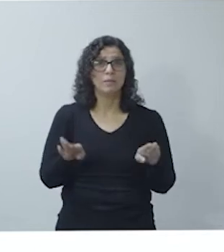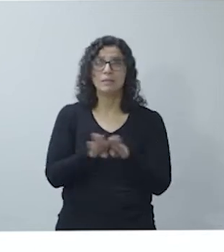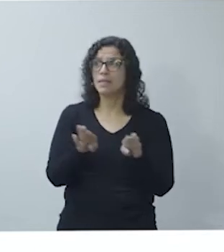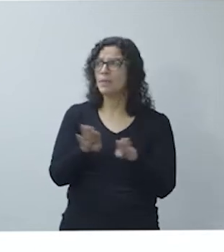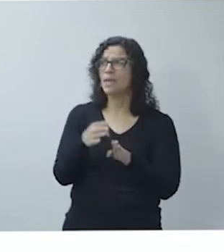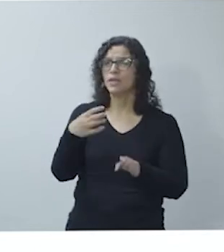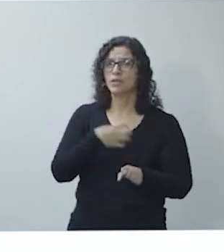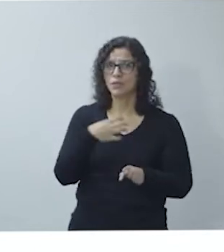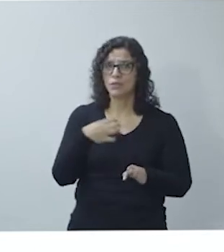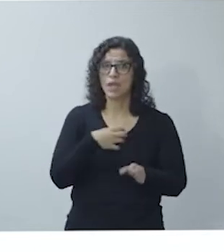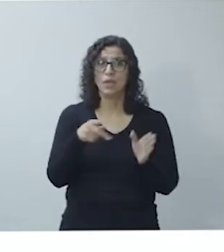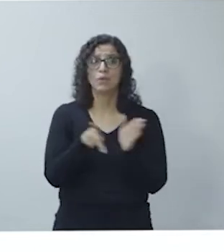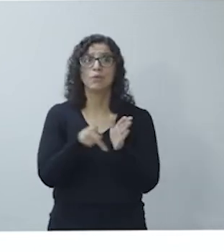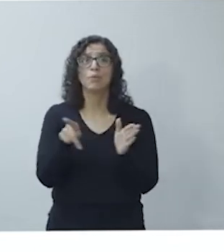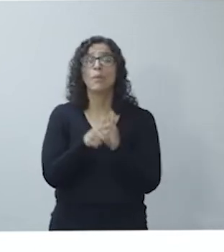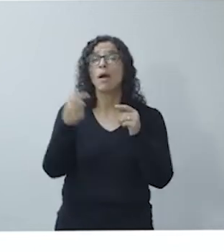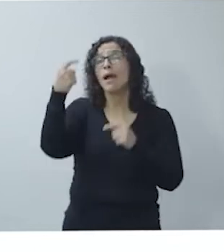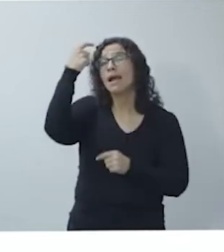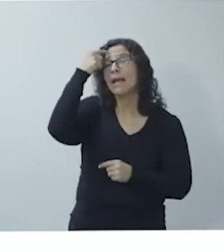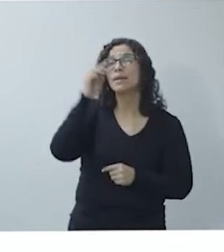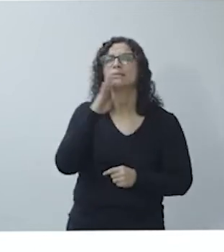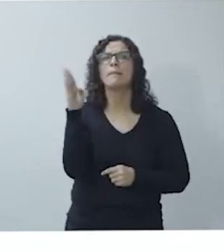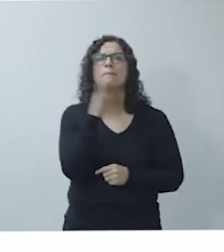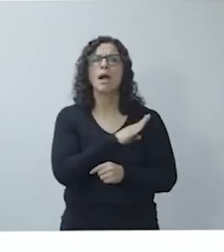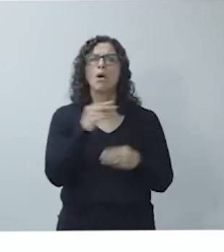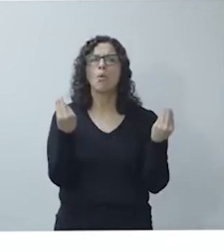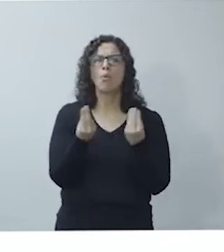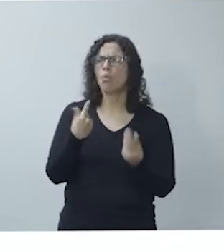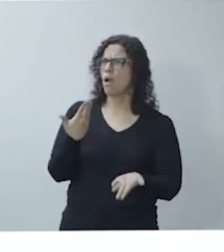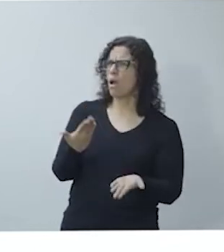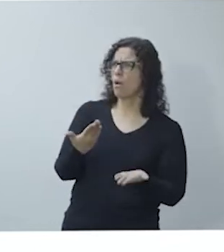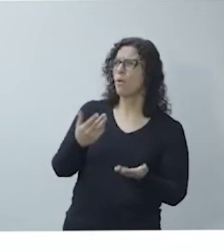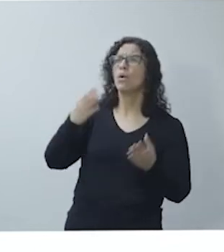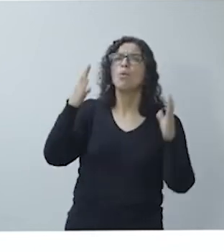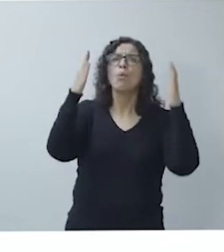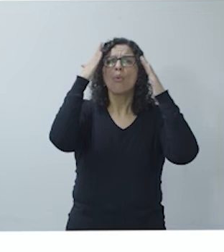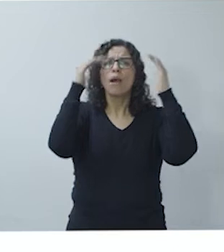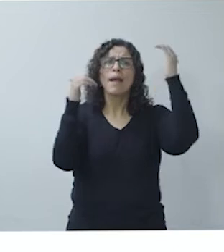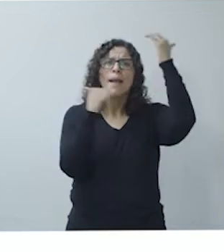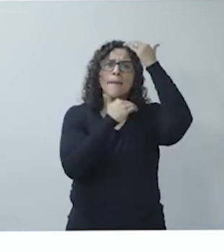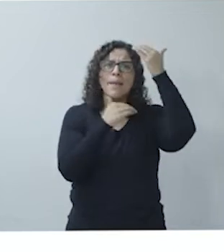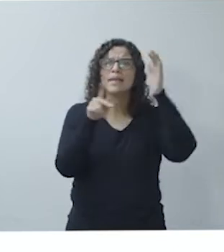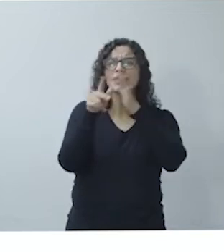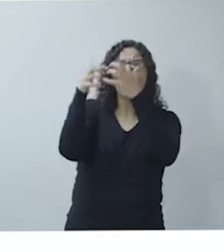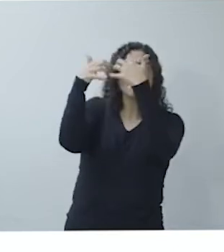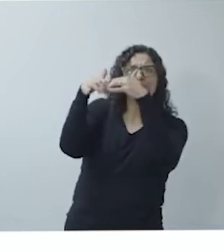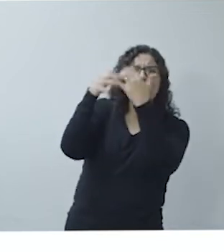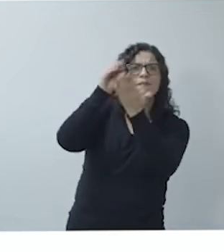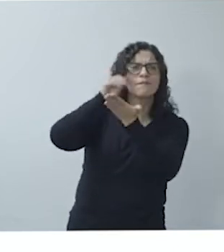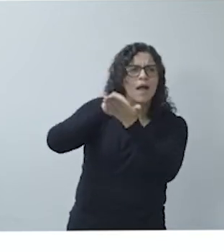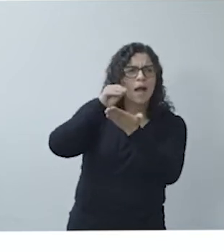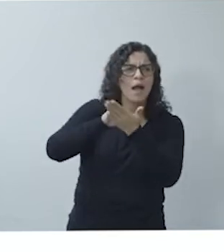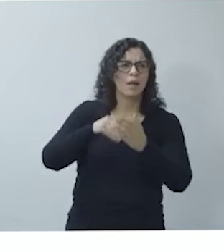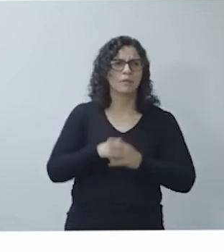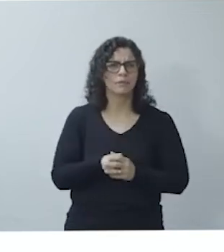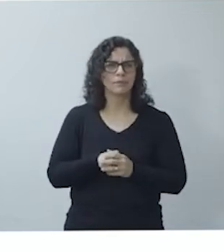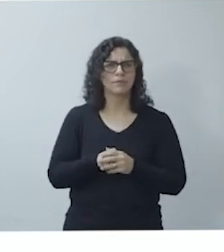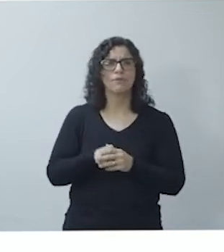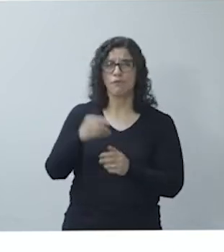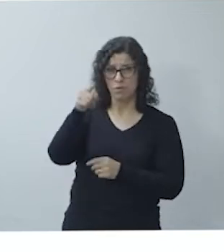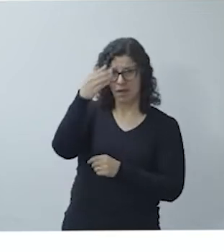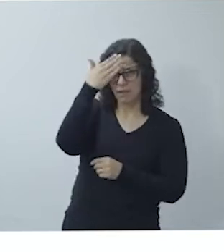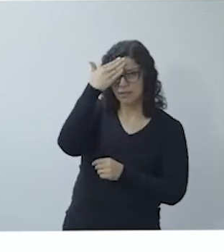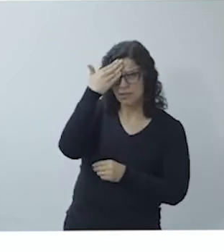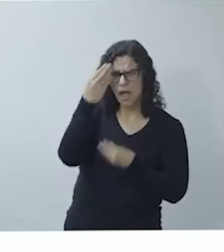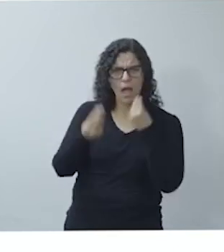má cabeça, meu filho. Qual? A tua cabeça não regula. Quem